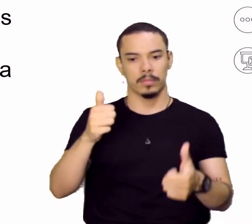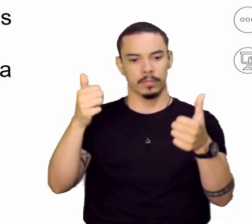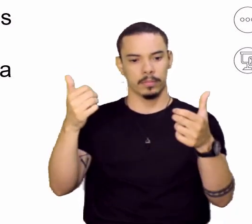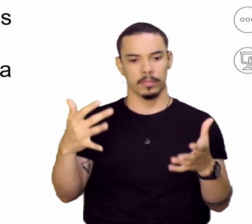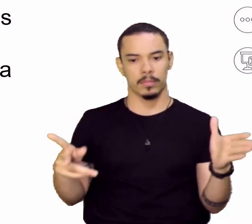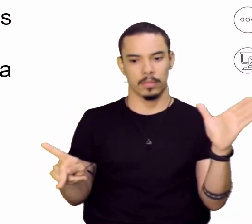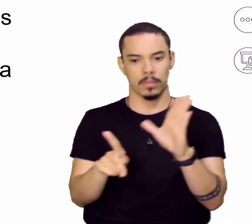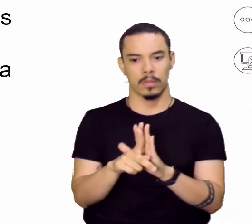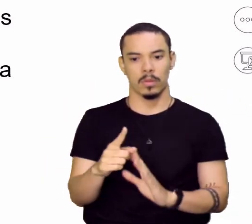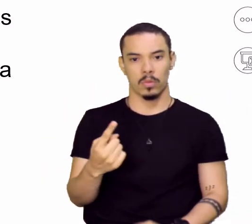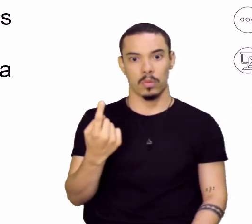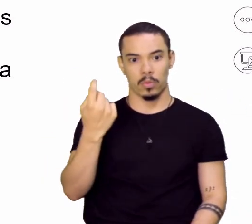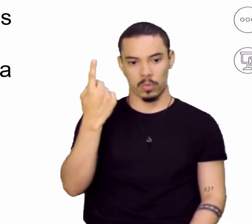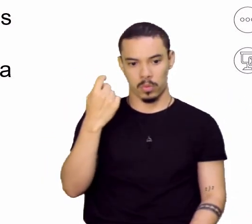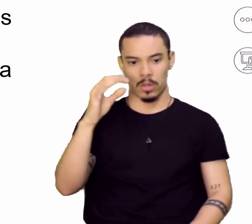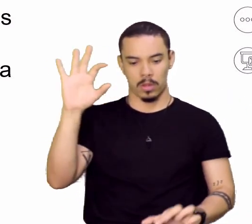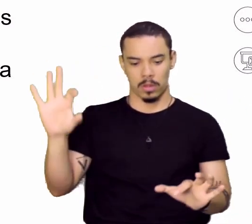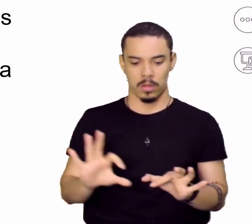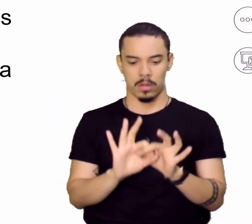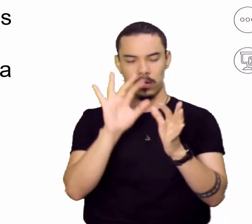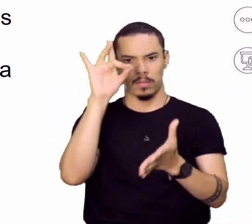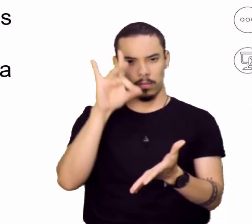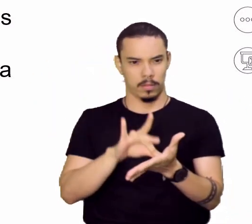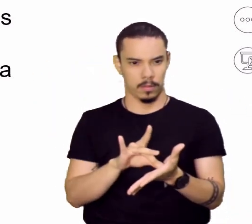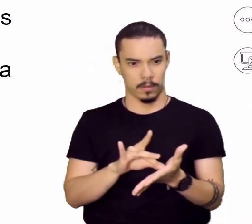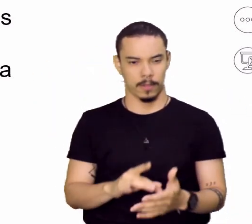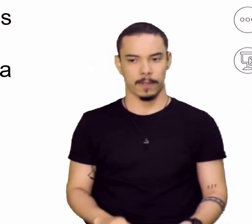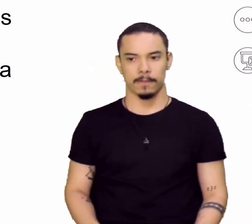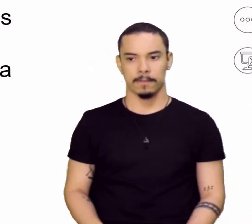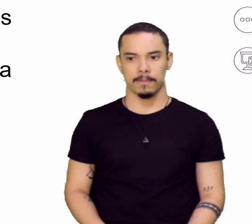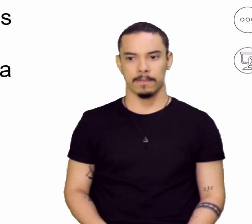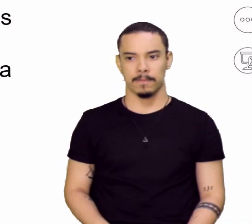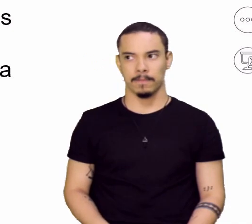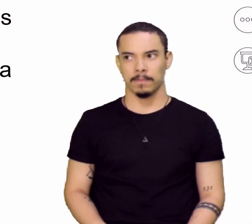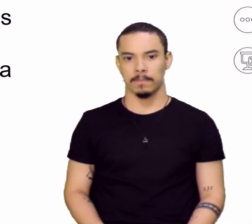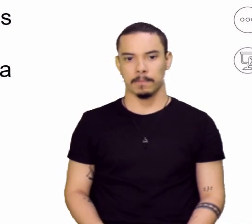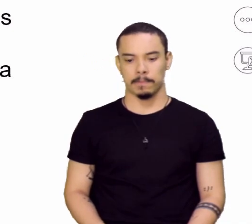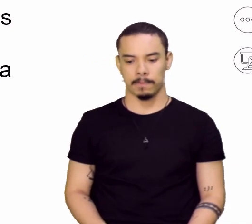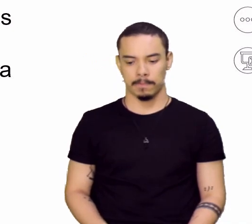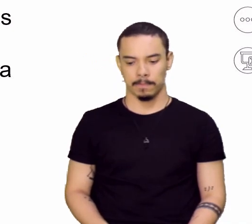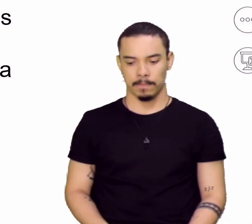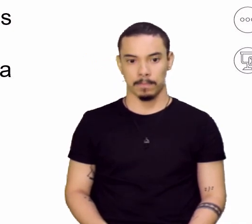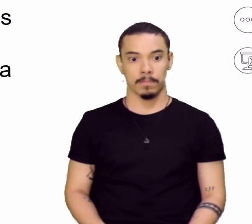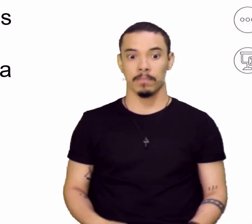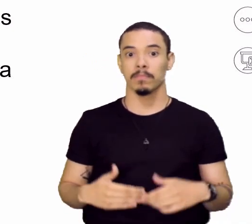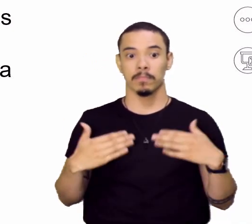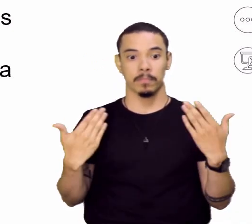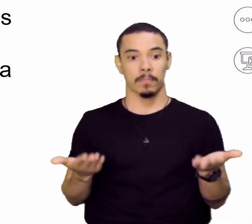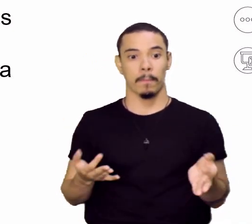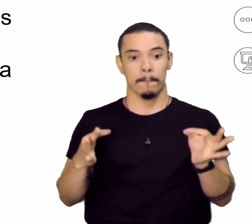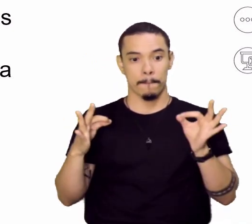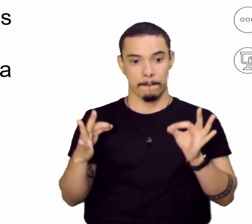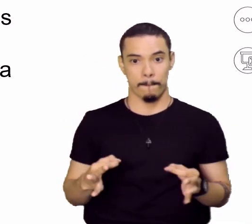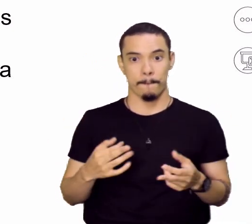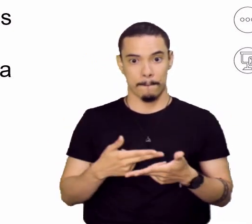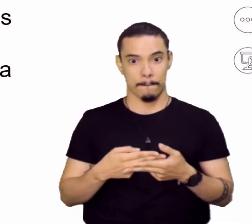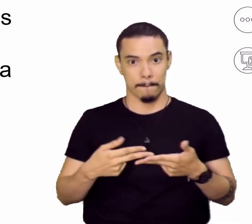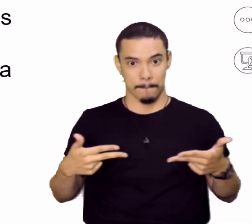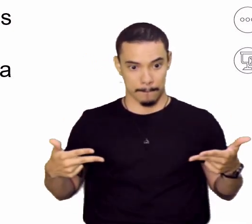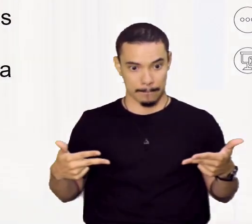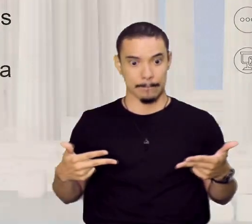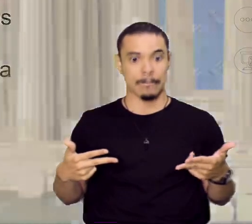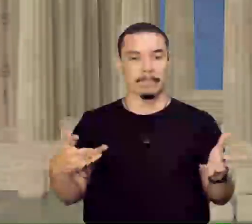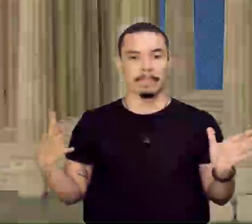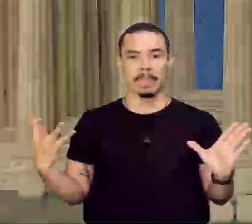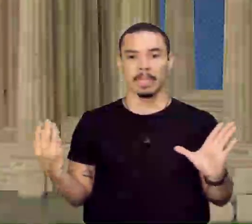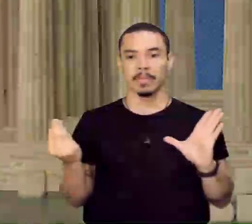explicação unívoca da realidade. E aí? Qual a ordem do pensamento das coisas? Ou seja, ele